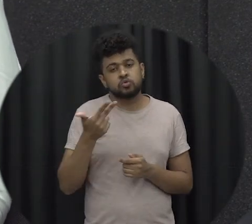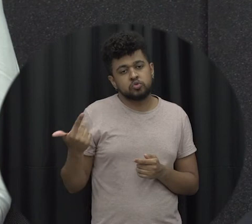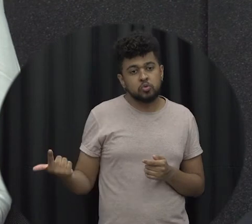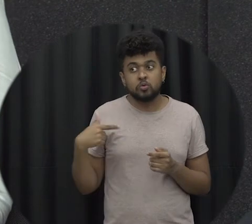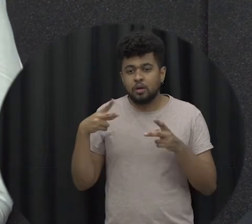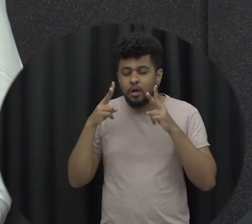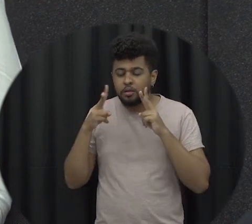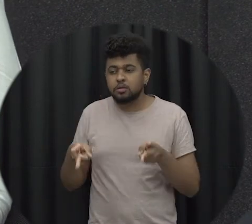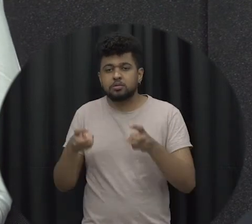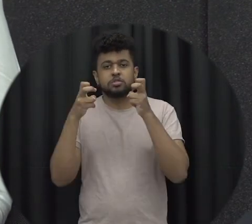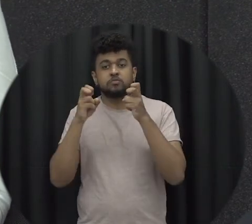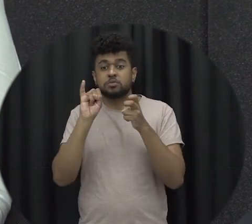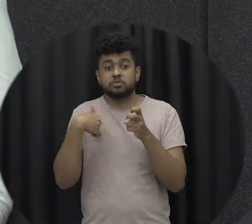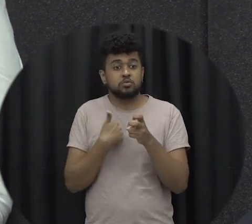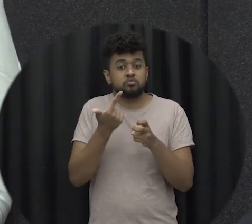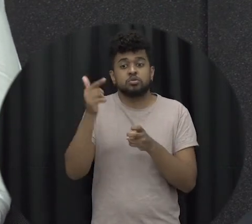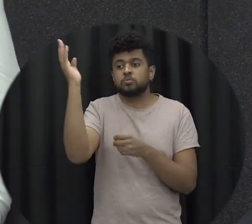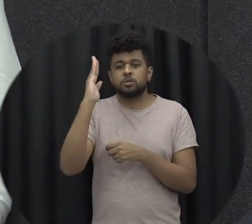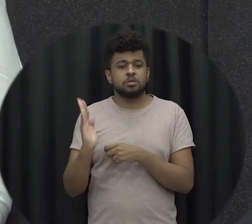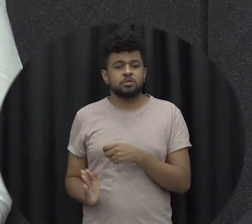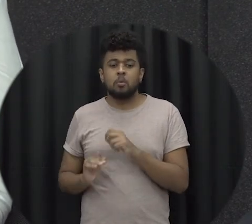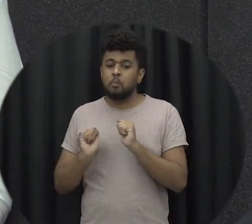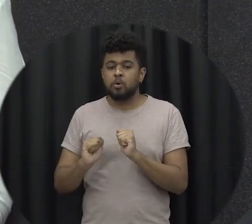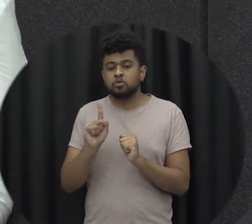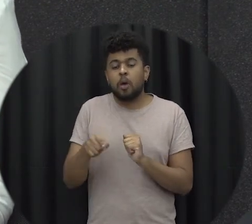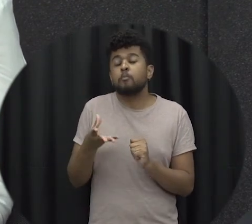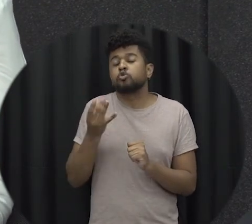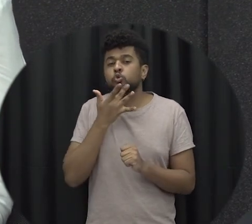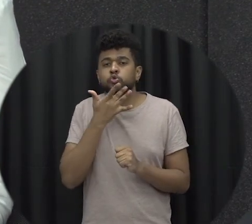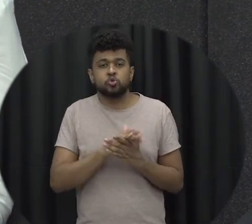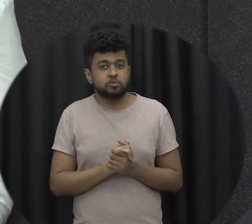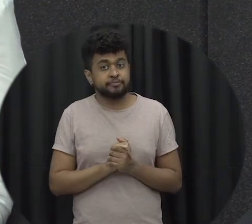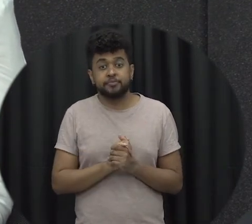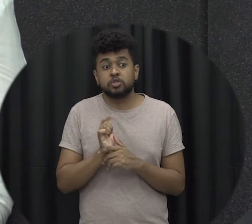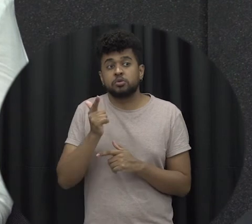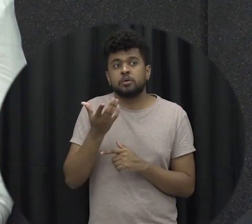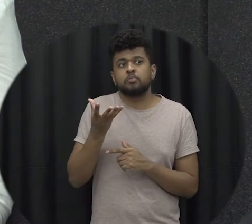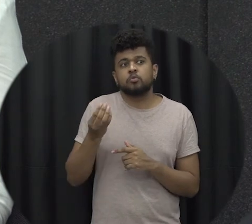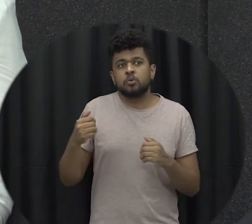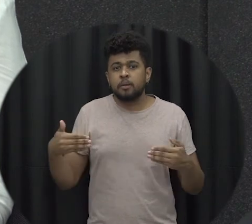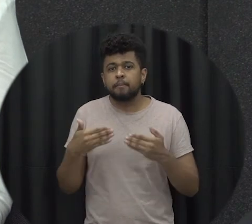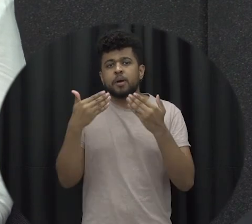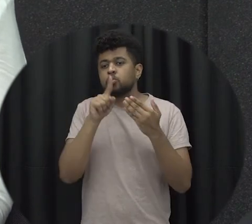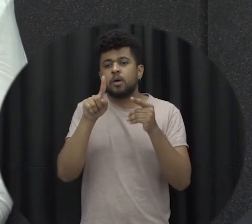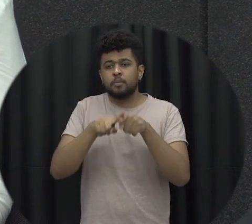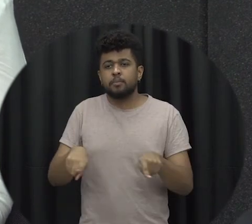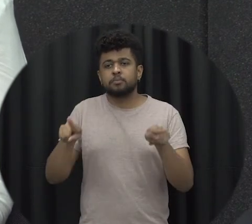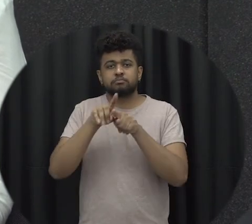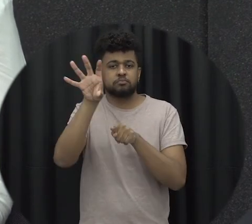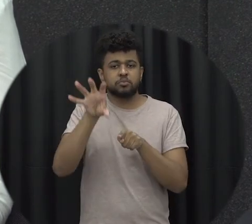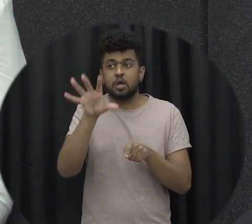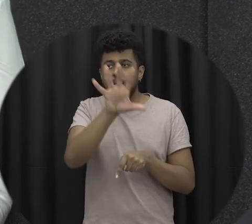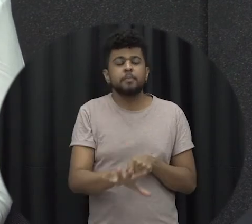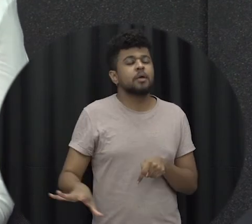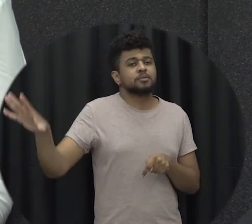aquele sabor que é agradável, né, que é atrativo. Se a gente cultivar no Brasil, pode ser que não seja tão gostoso. Né, não tenha